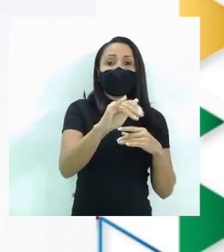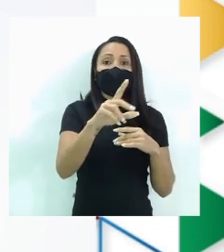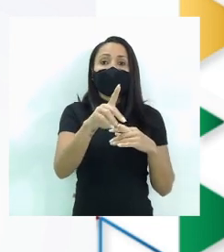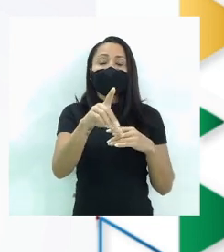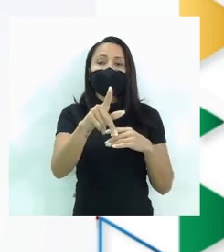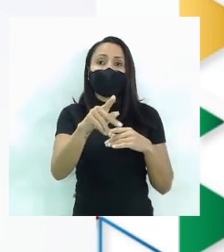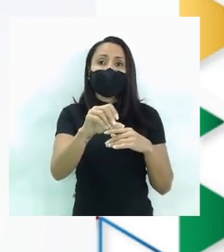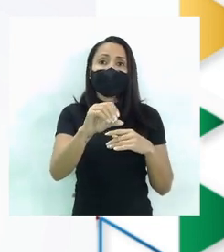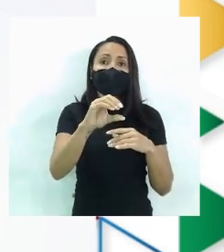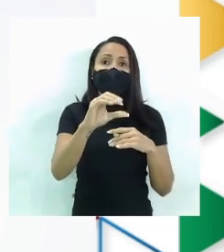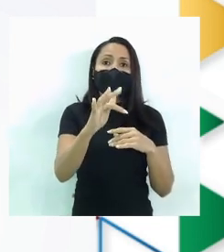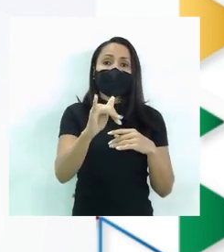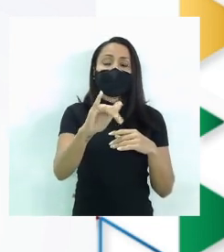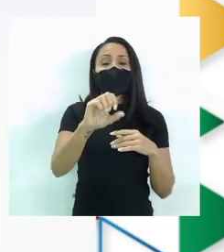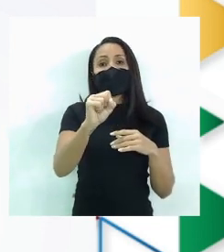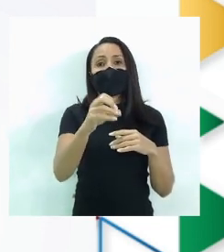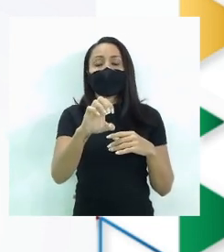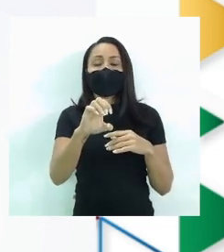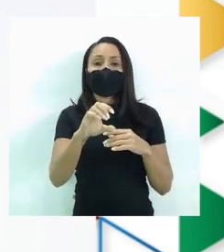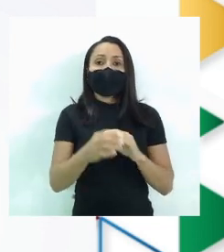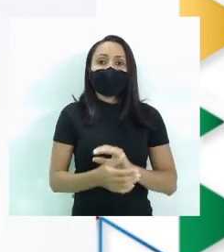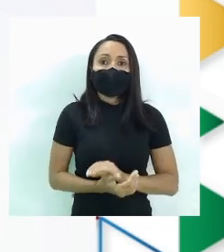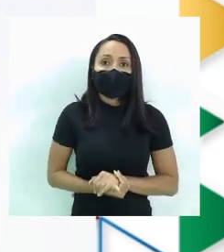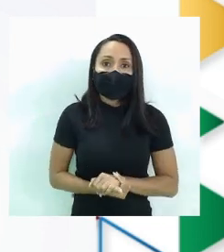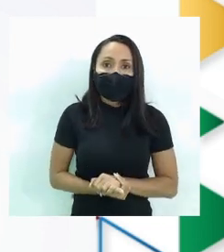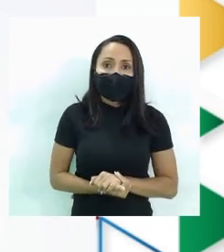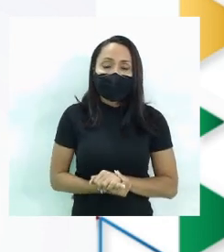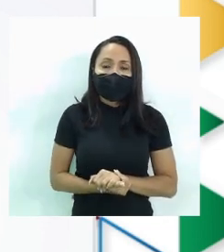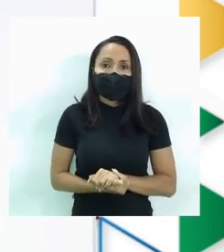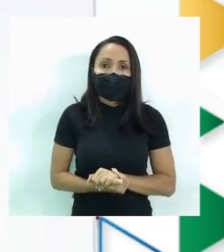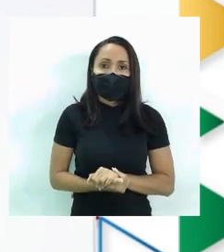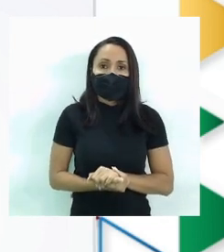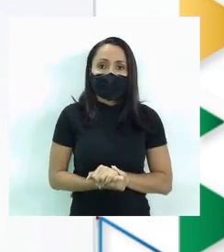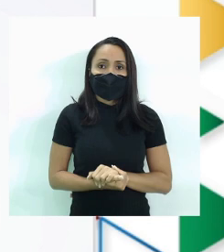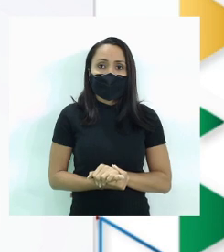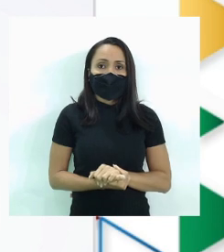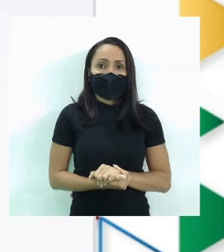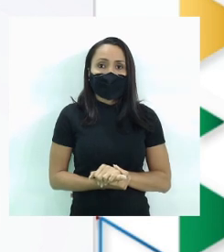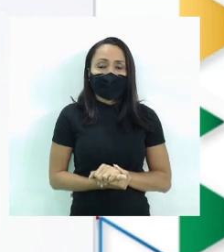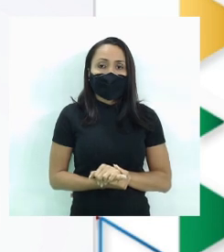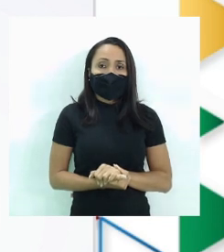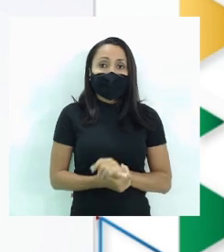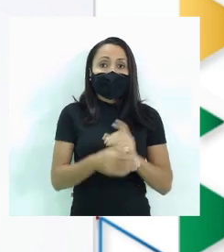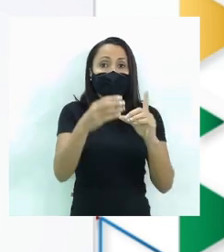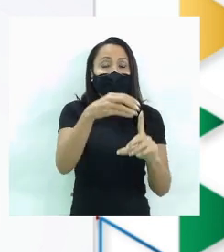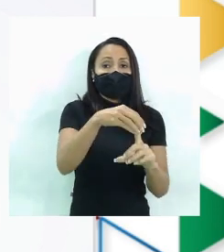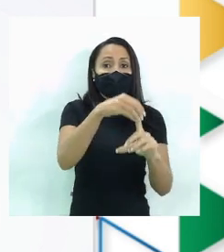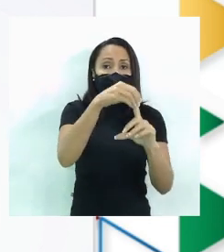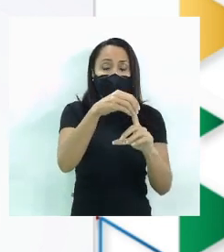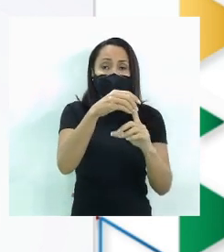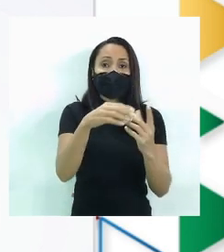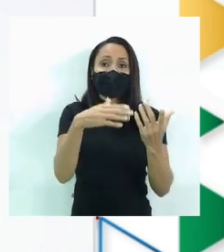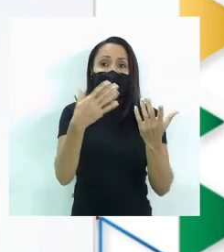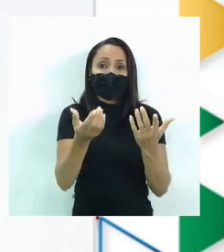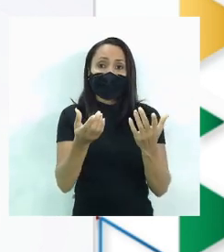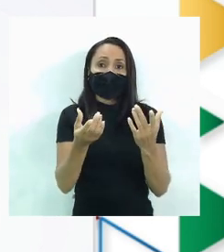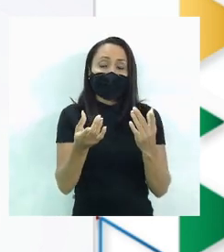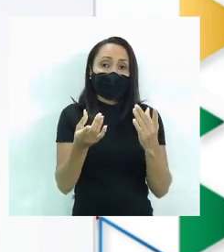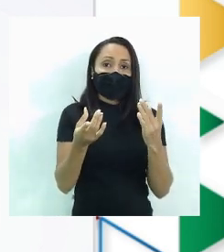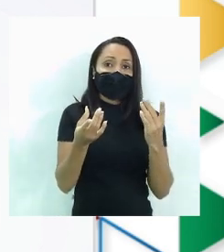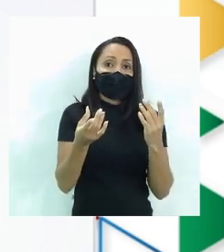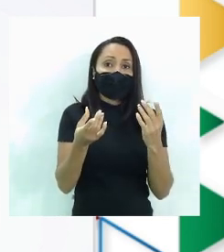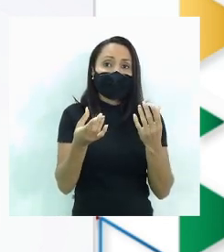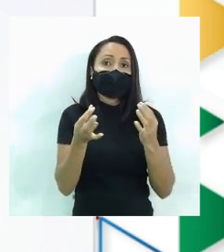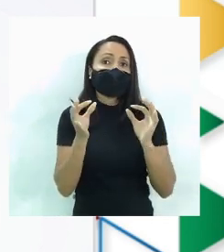chamada adenohipófise, tá certo? Vamos lá. As principais glândulas endócrinas humanas,